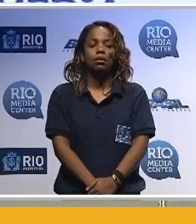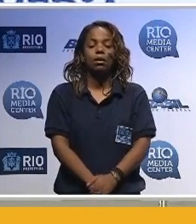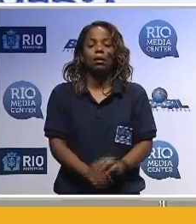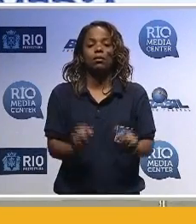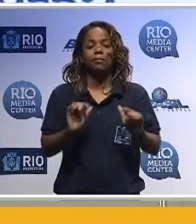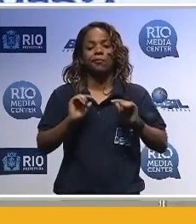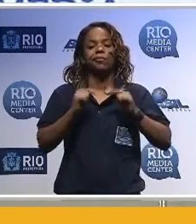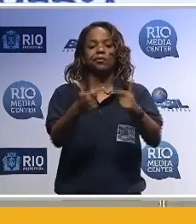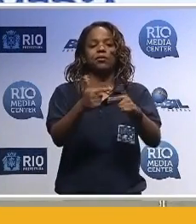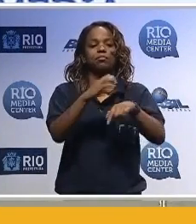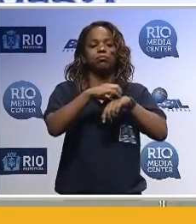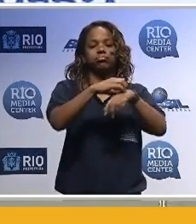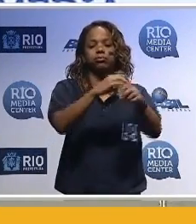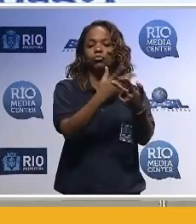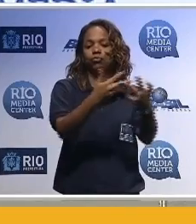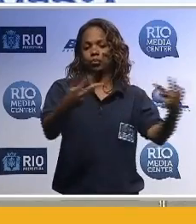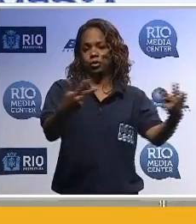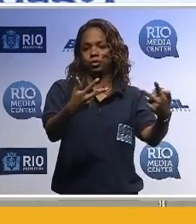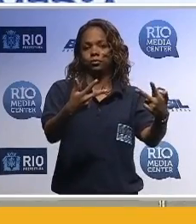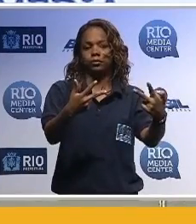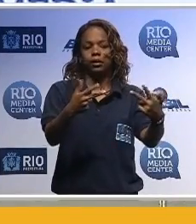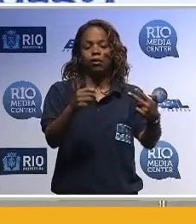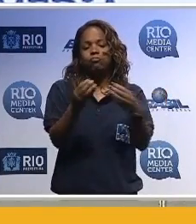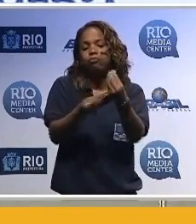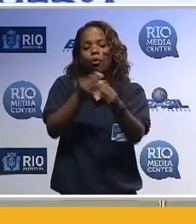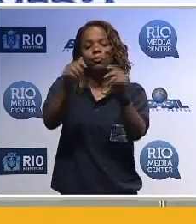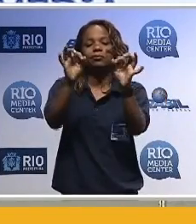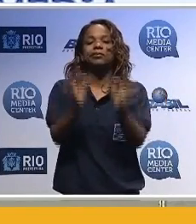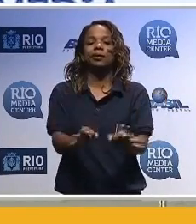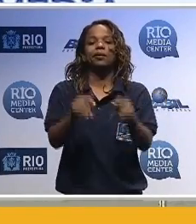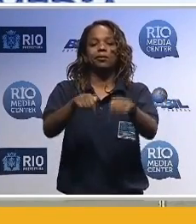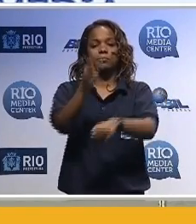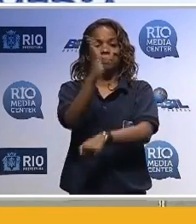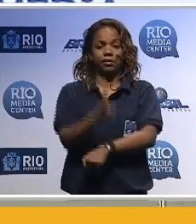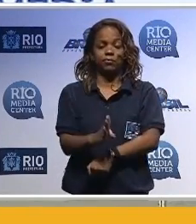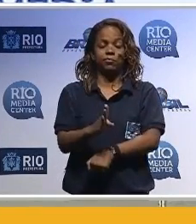fazer o turismo ser o que ele tem que ser no Brasil.